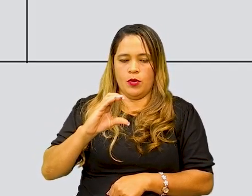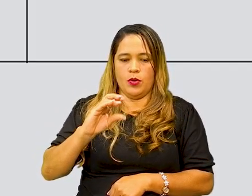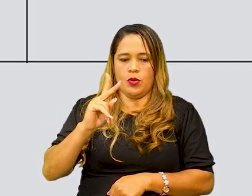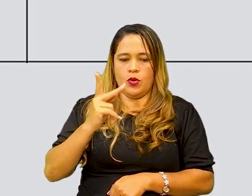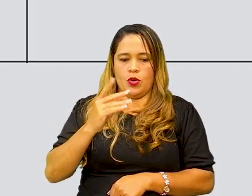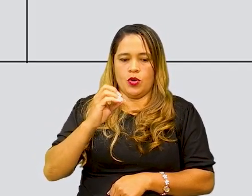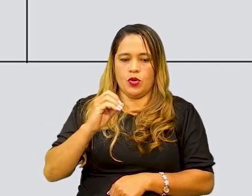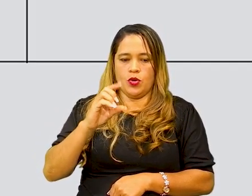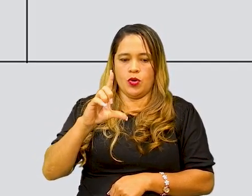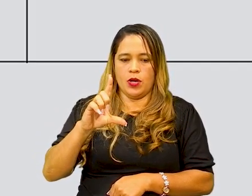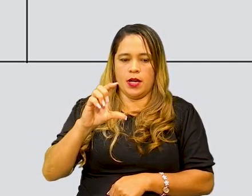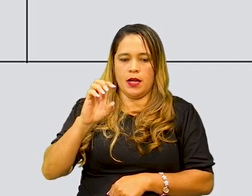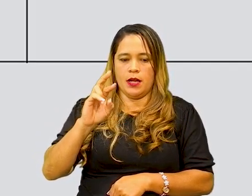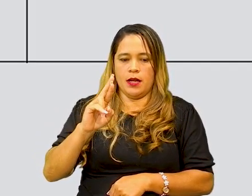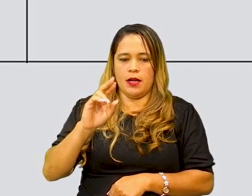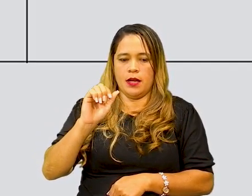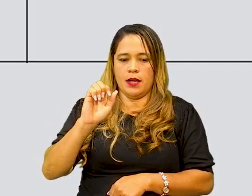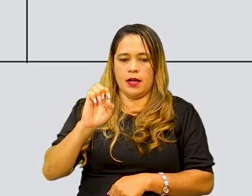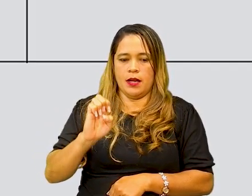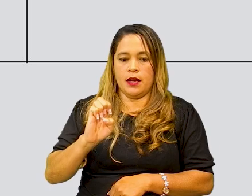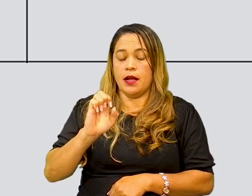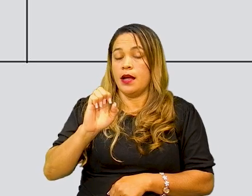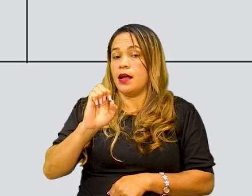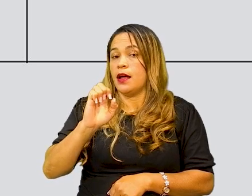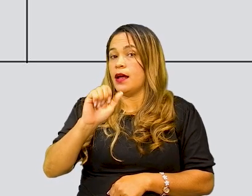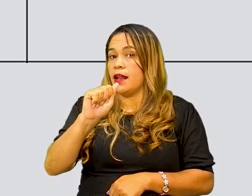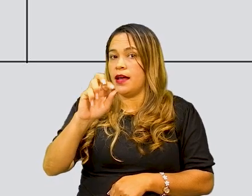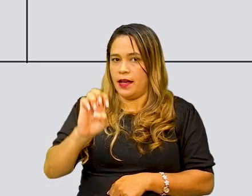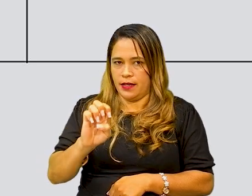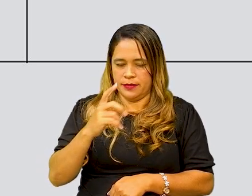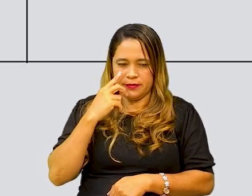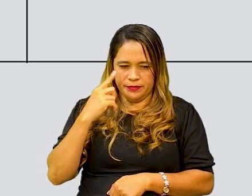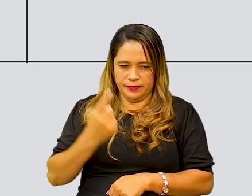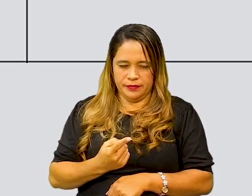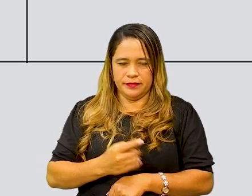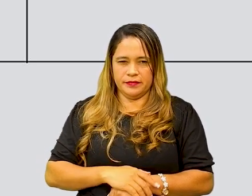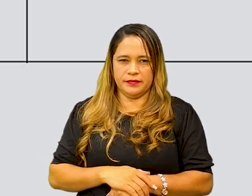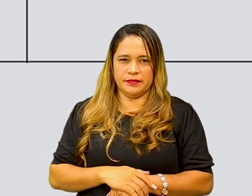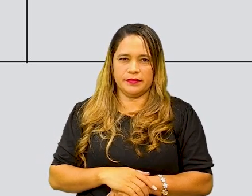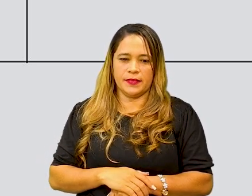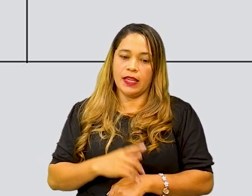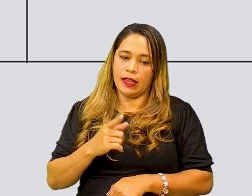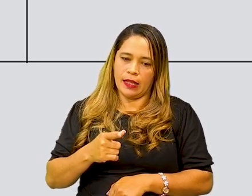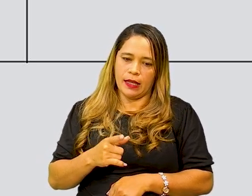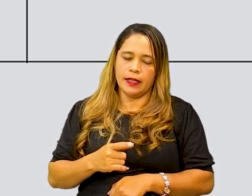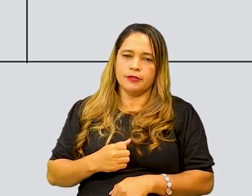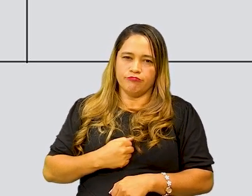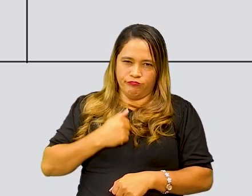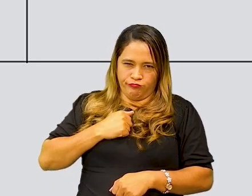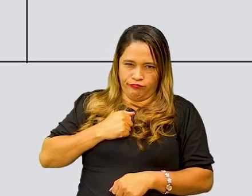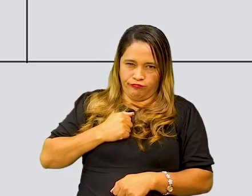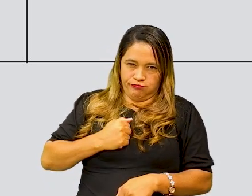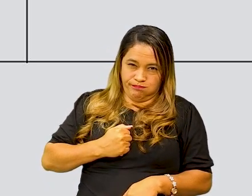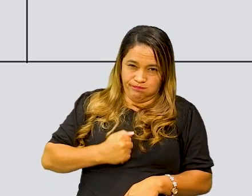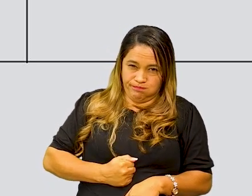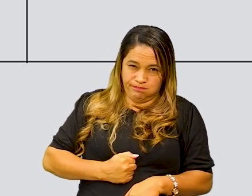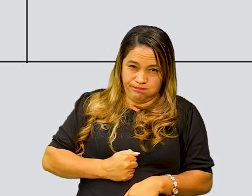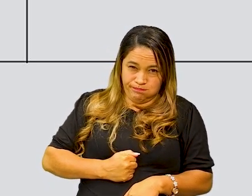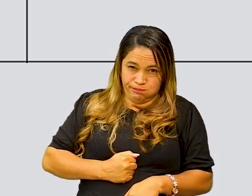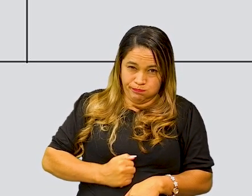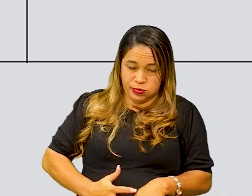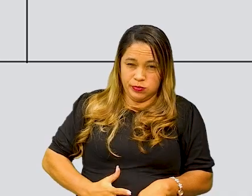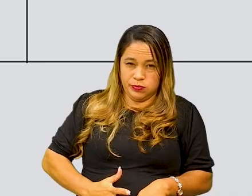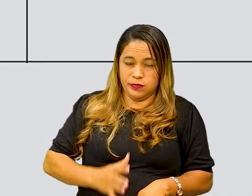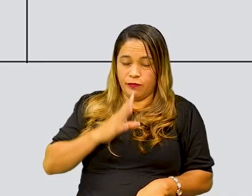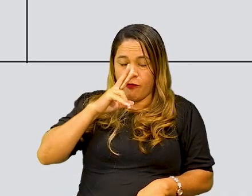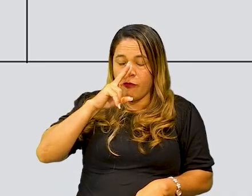De novo, olha lá, o nome da bactéria é relacionado com o nome da doença. Essa bactéria causa uma diarreia aquosa e muito